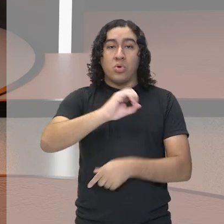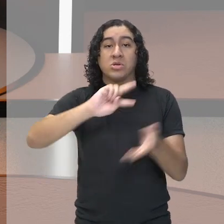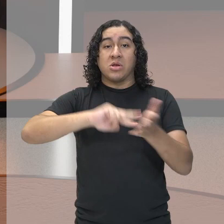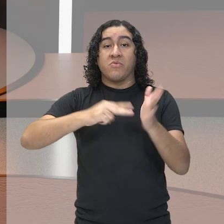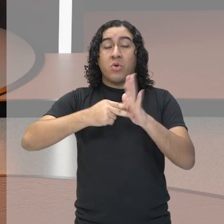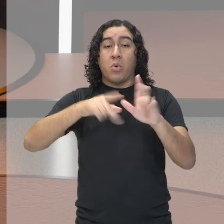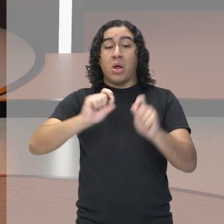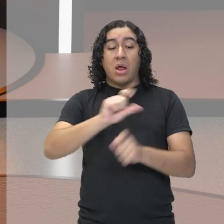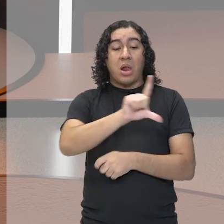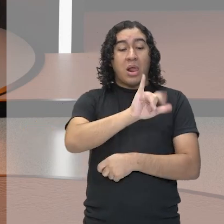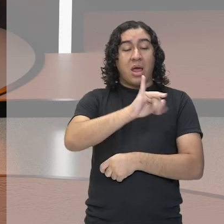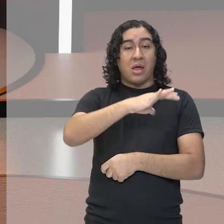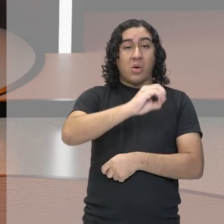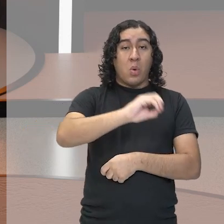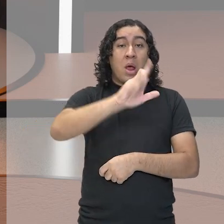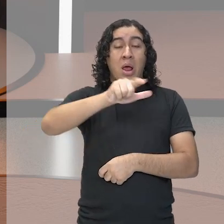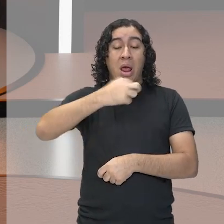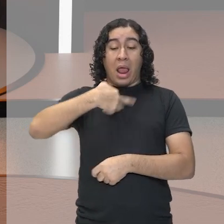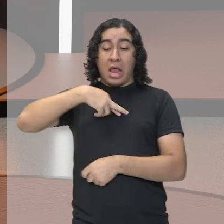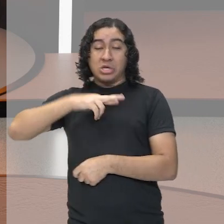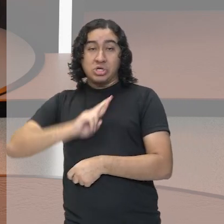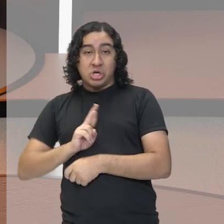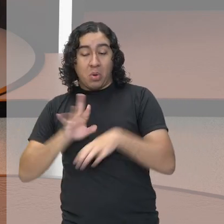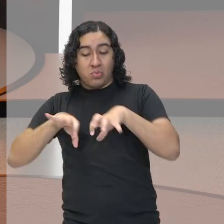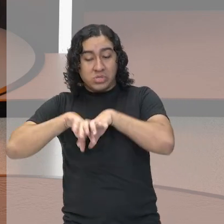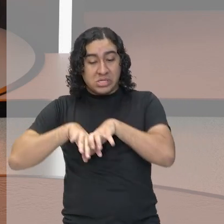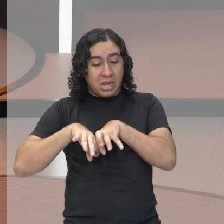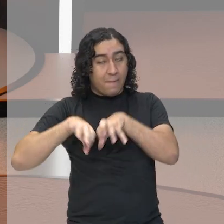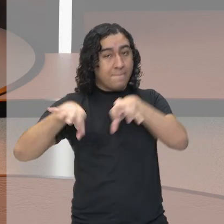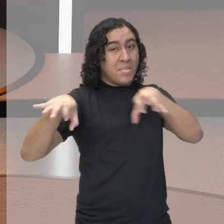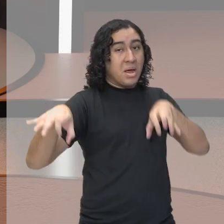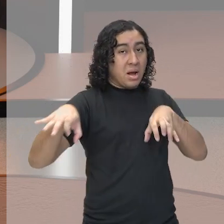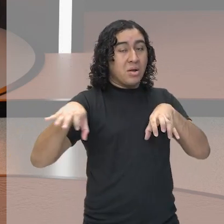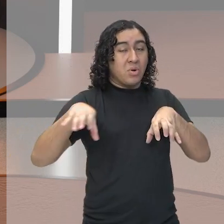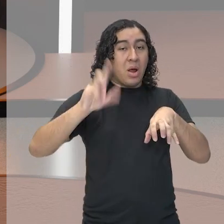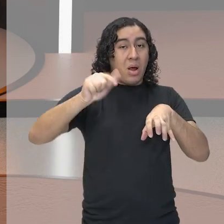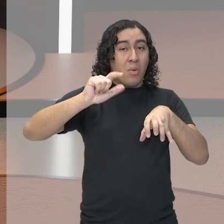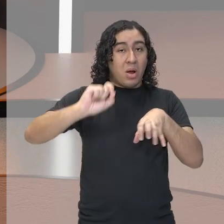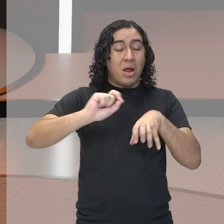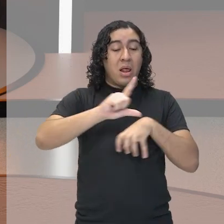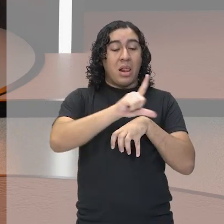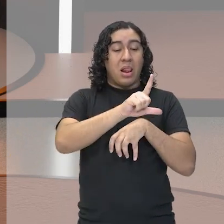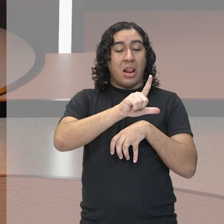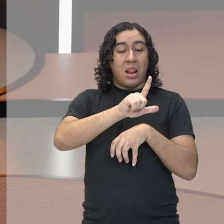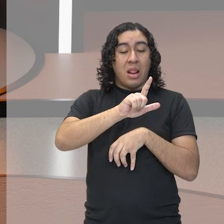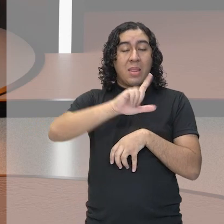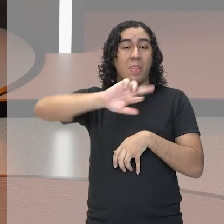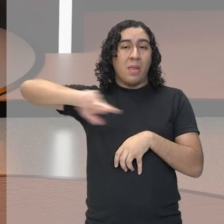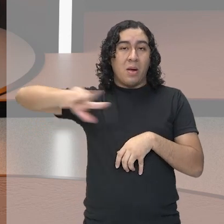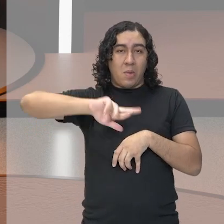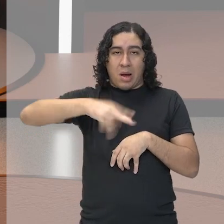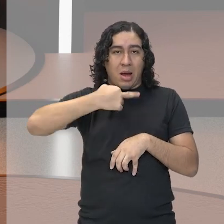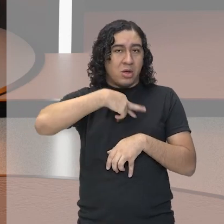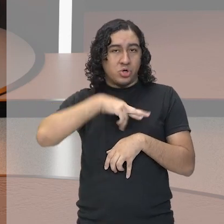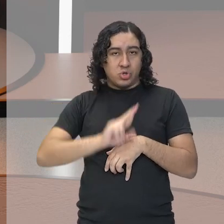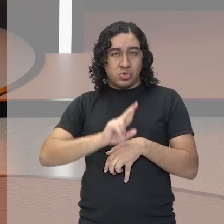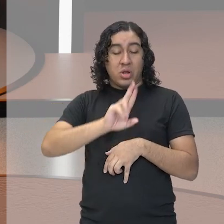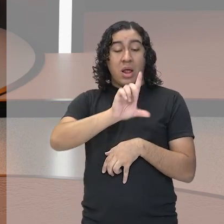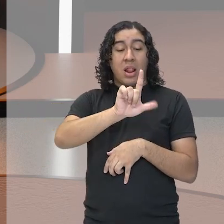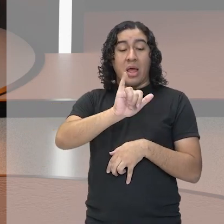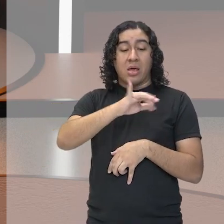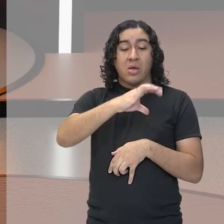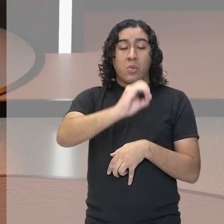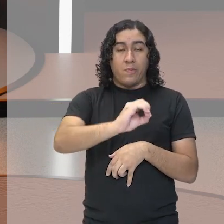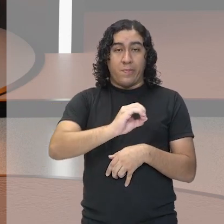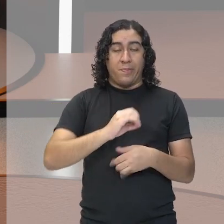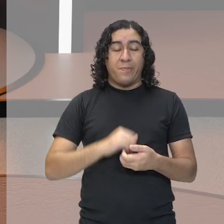separado da religião, né? Aí a laicidade vem de leigo, né? Aquilo que não é religioso. Muito bem.